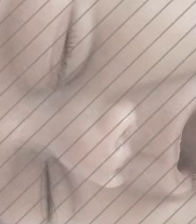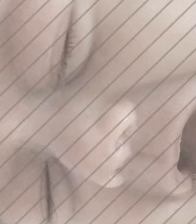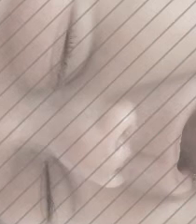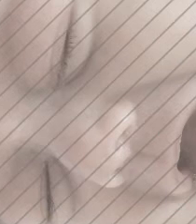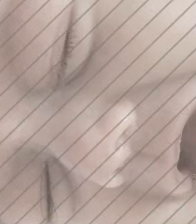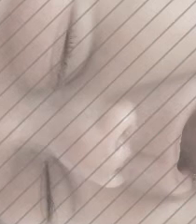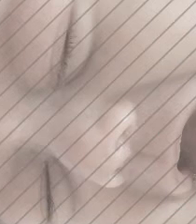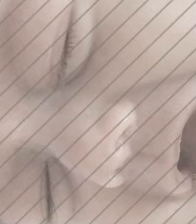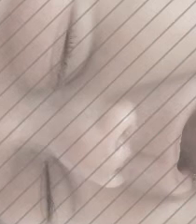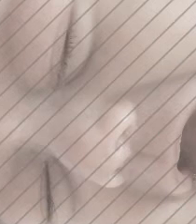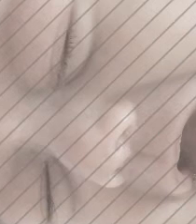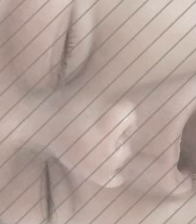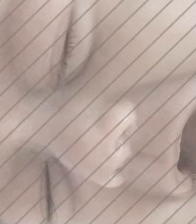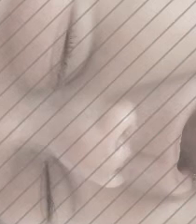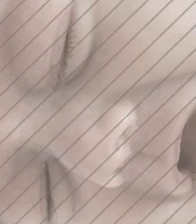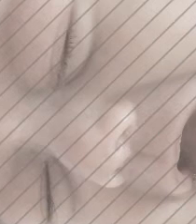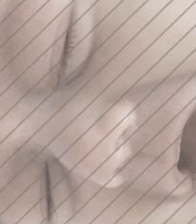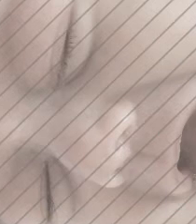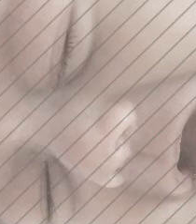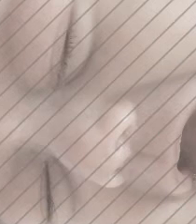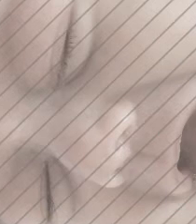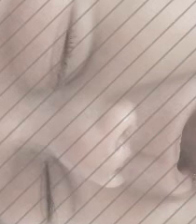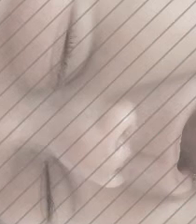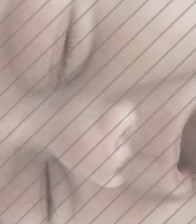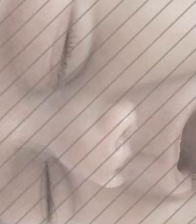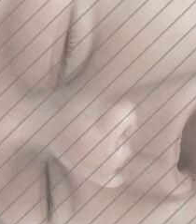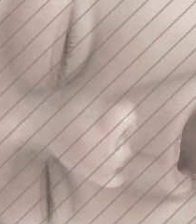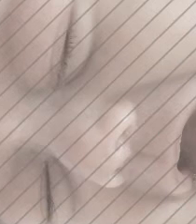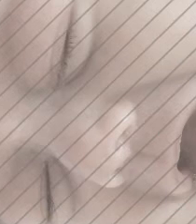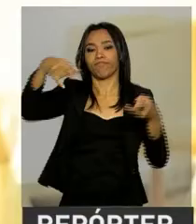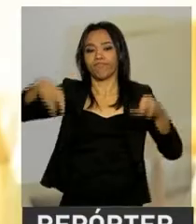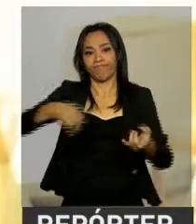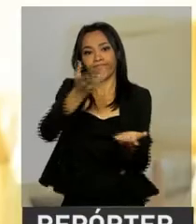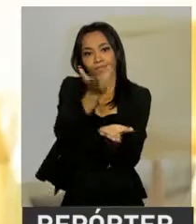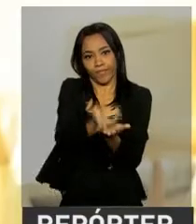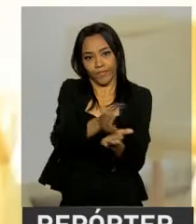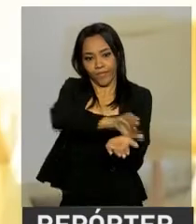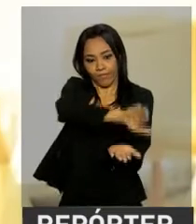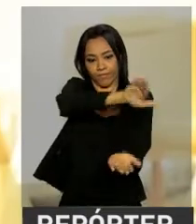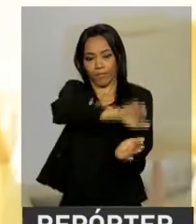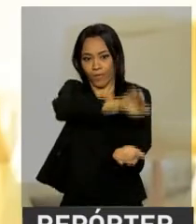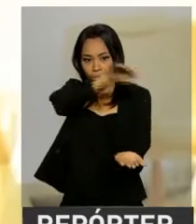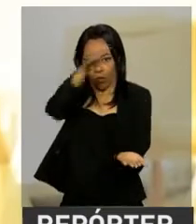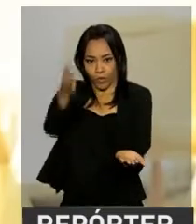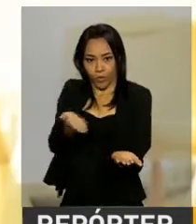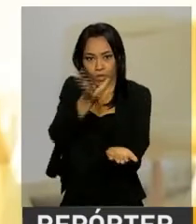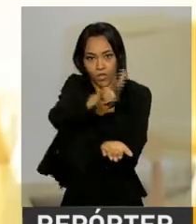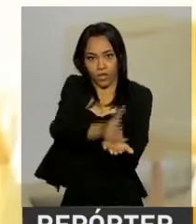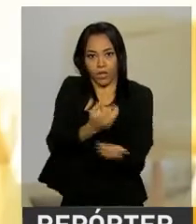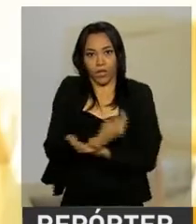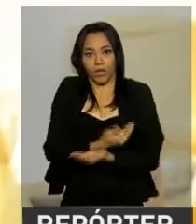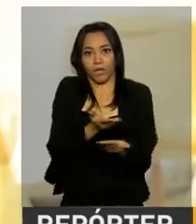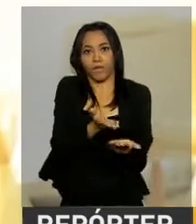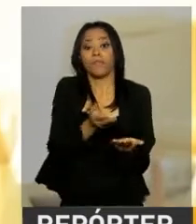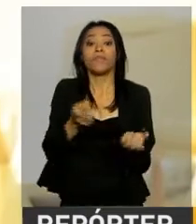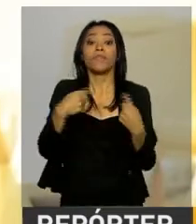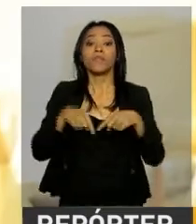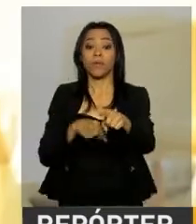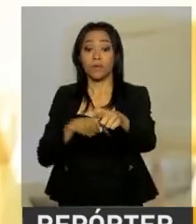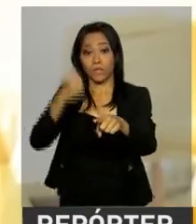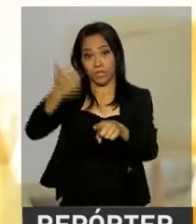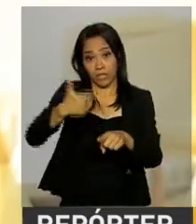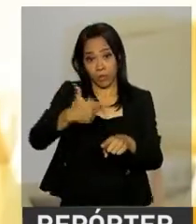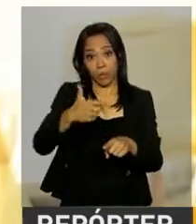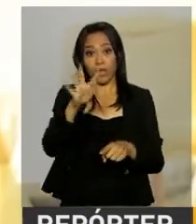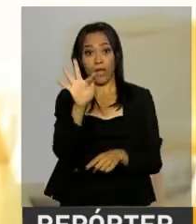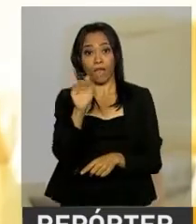indicação clínica e 400 internações em UTI neonatal. Agora a gente começa a expansão desse projeto. Então agora na segunda fase